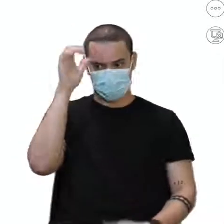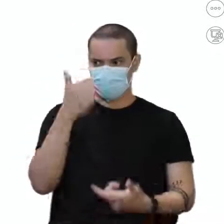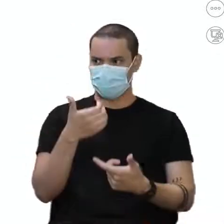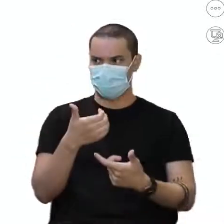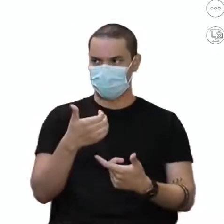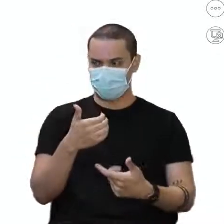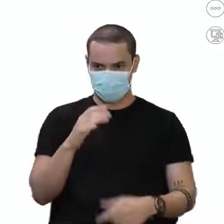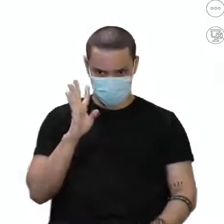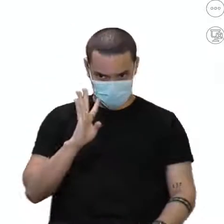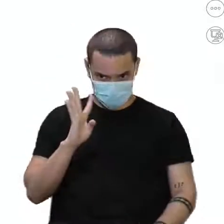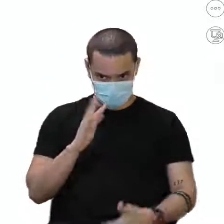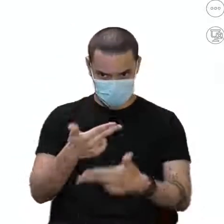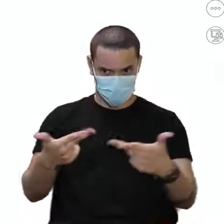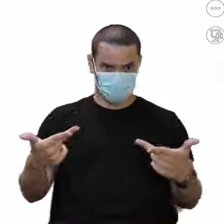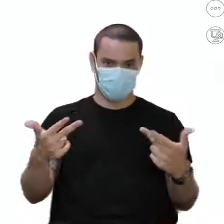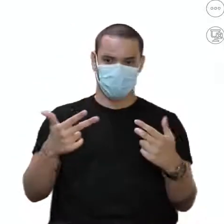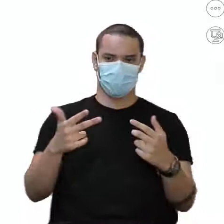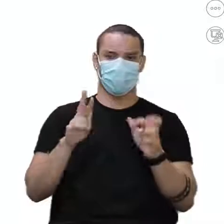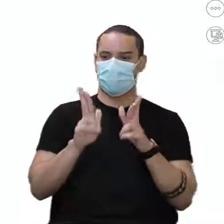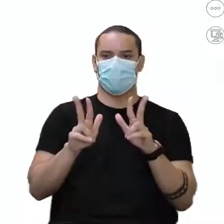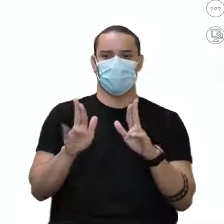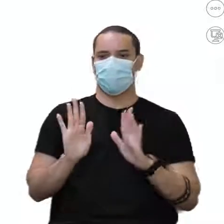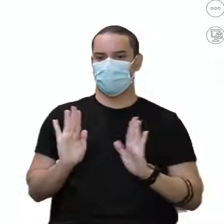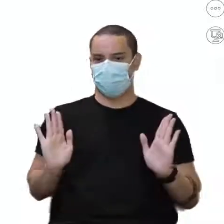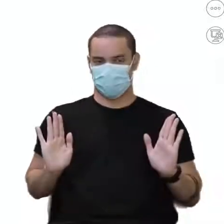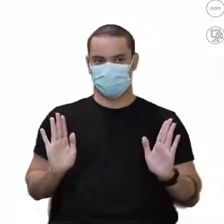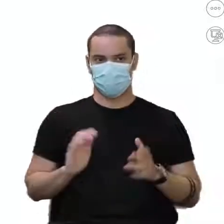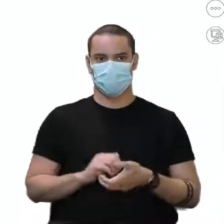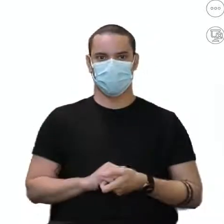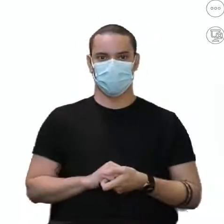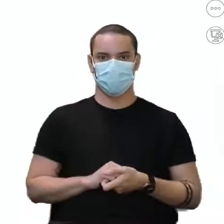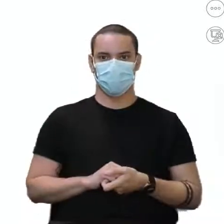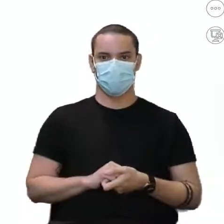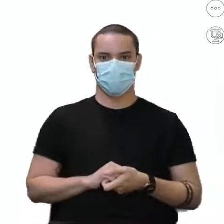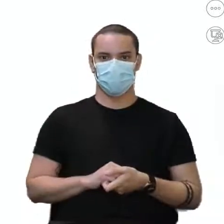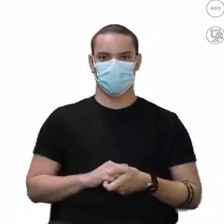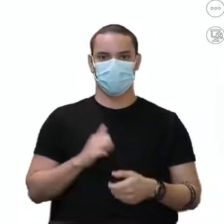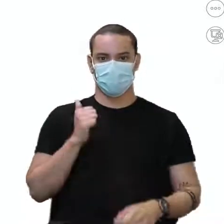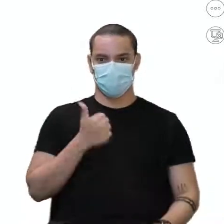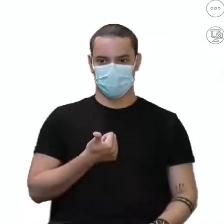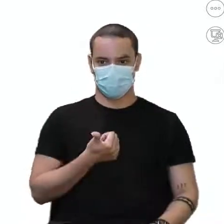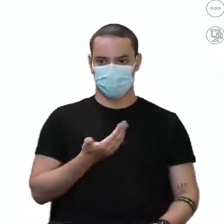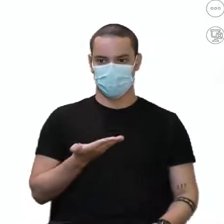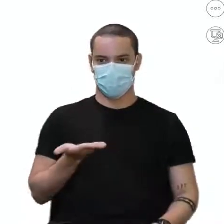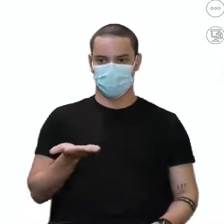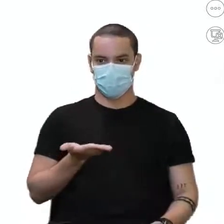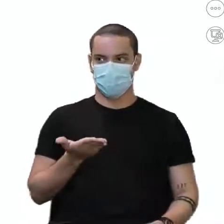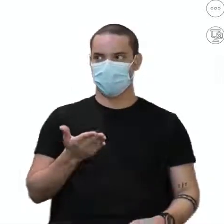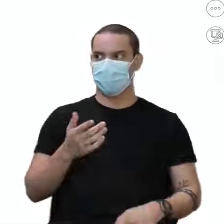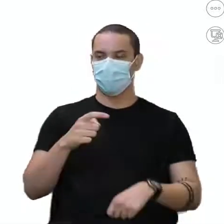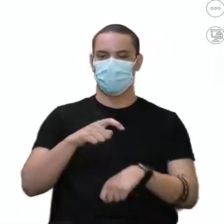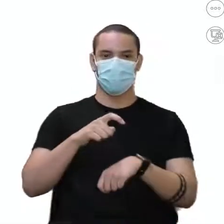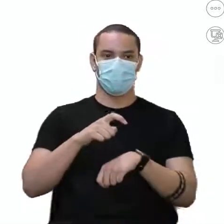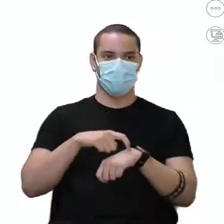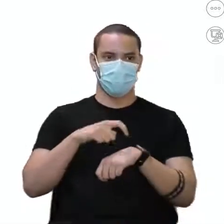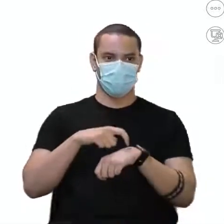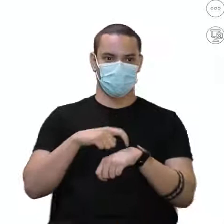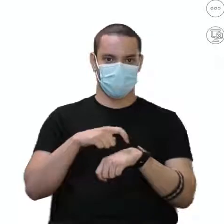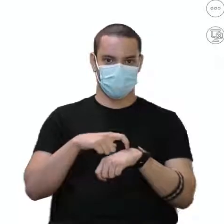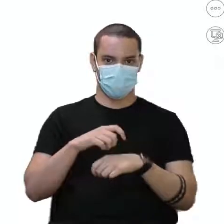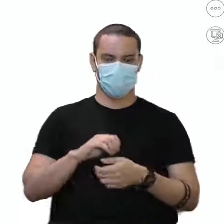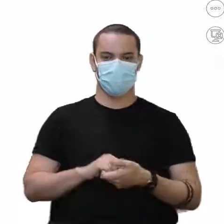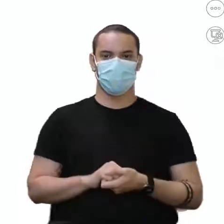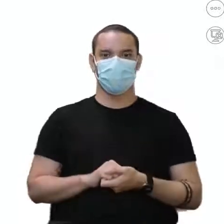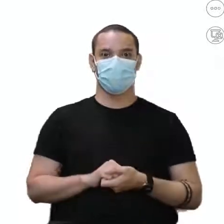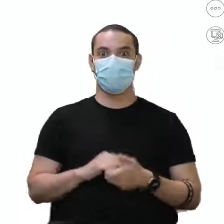coisa legal que eu provavelmente possa ter feito. Alright? Agora sim chegou o momento dela. Upsi,